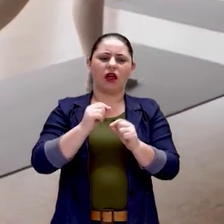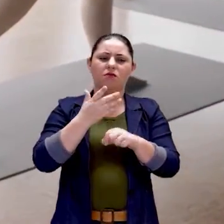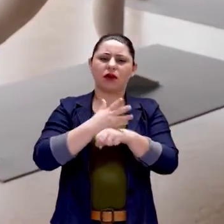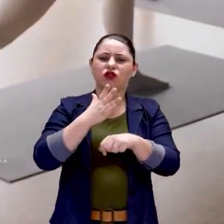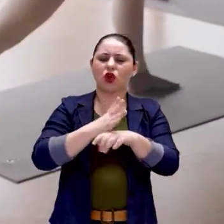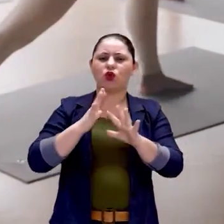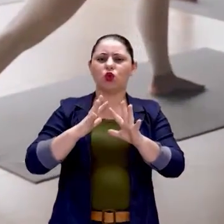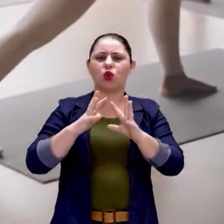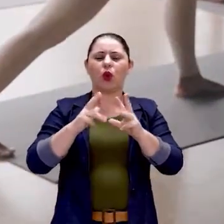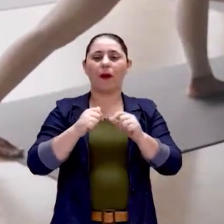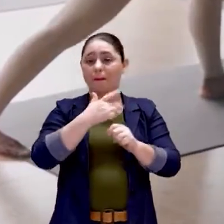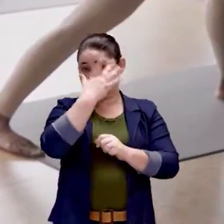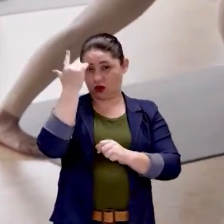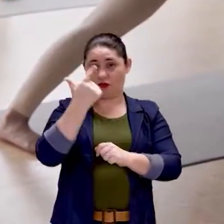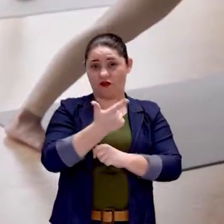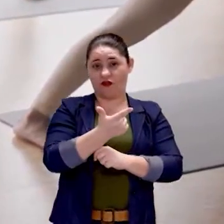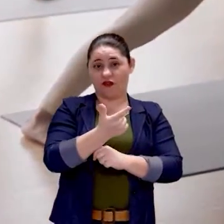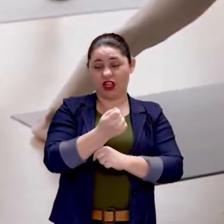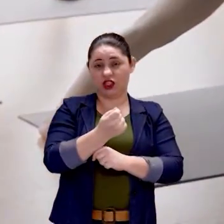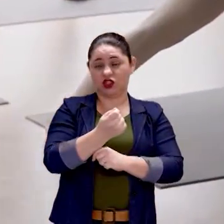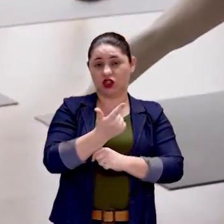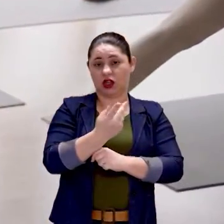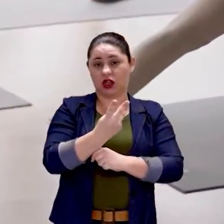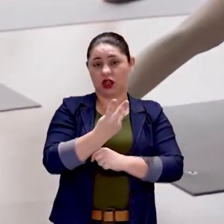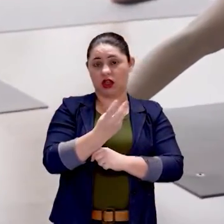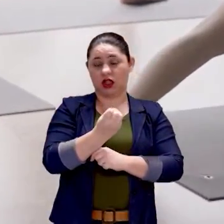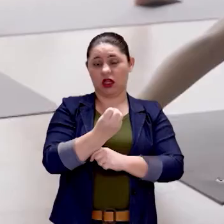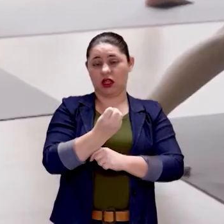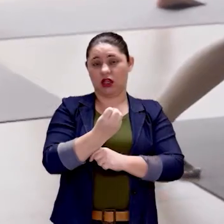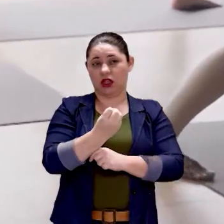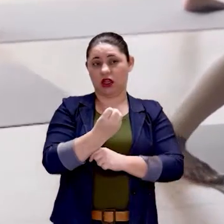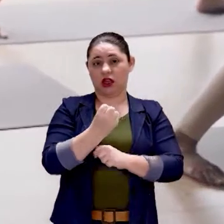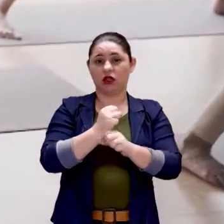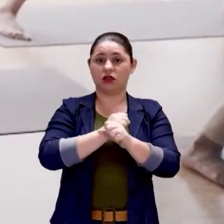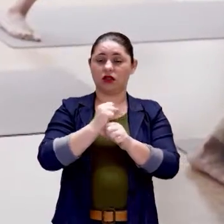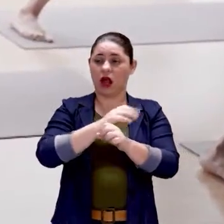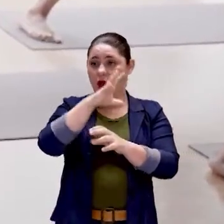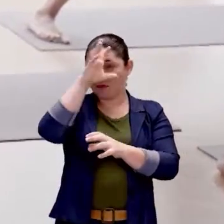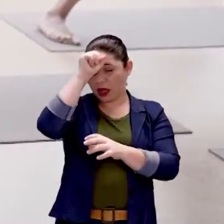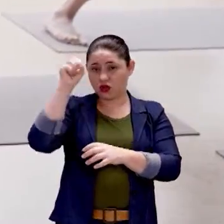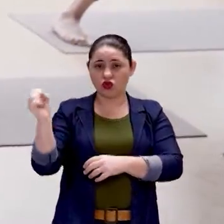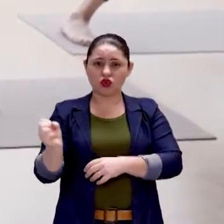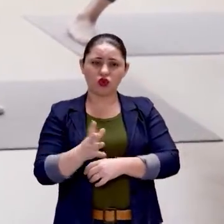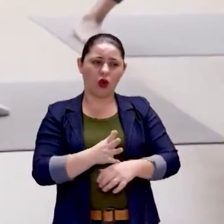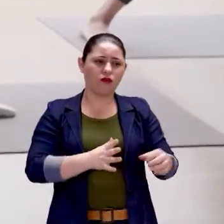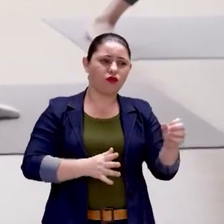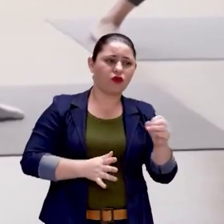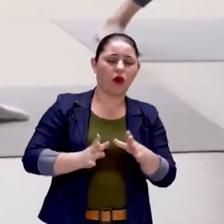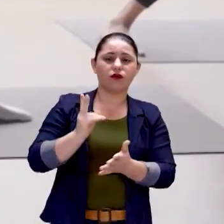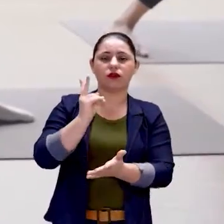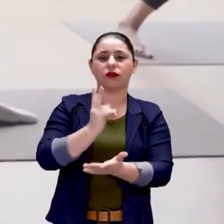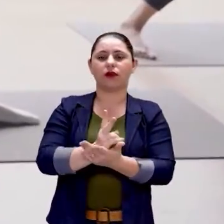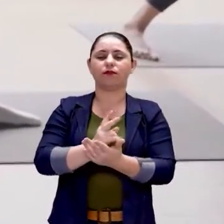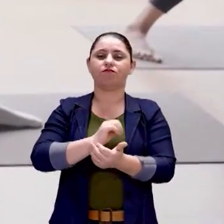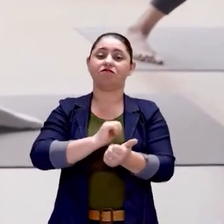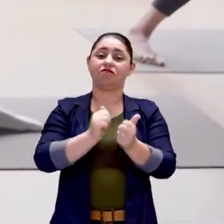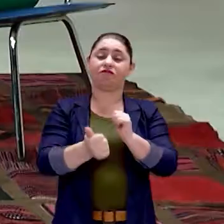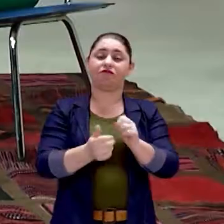esporte. Pessoas que têm 20, 30 anos dentro de um esporte, até hoje aprendem coisas novas dentro desse